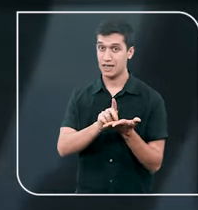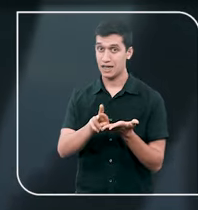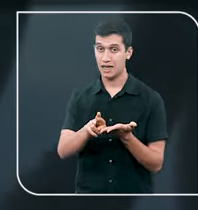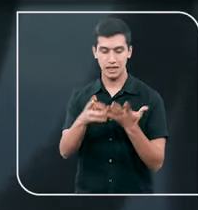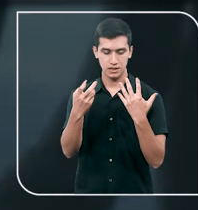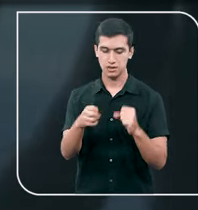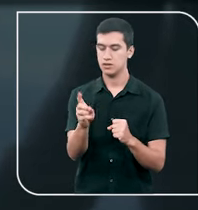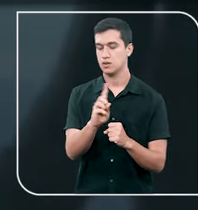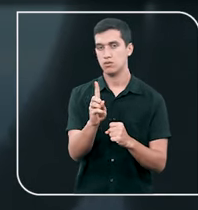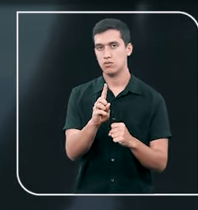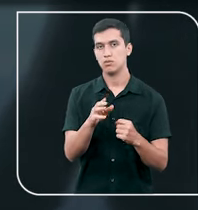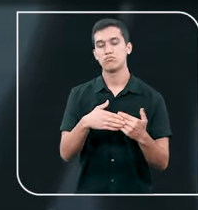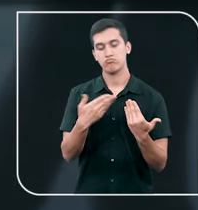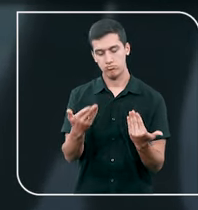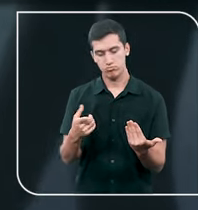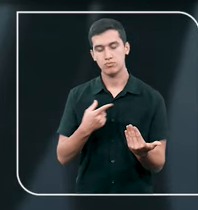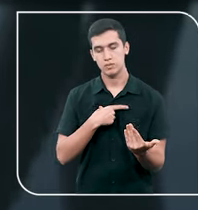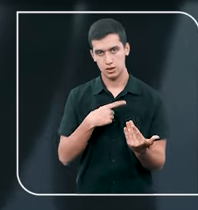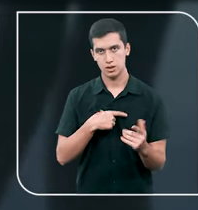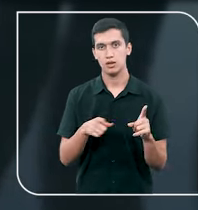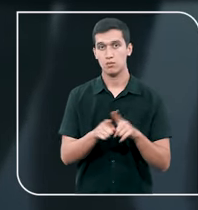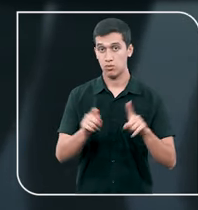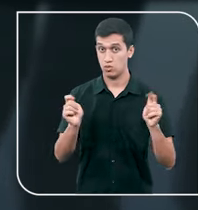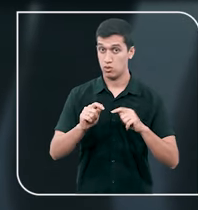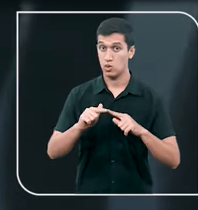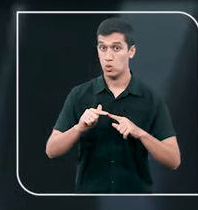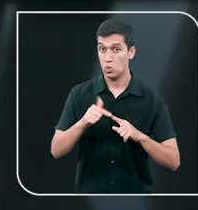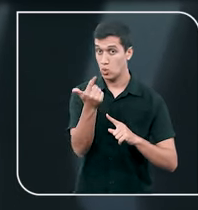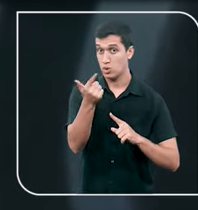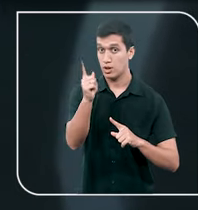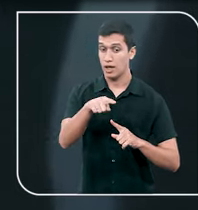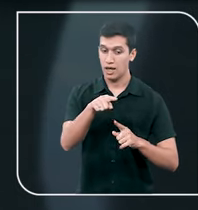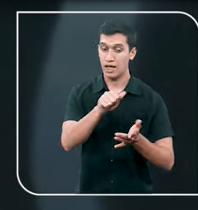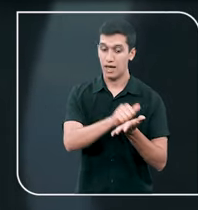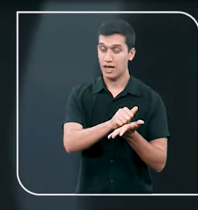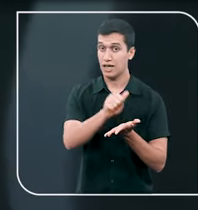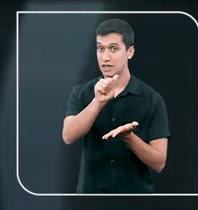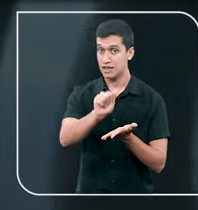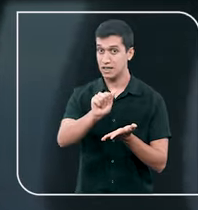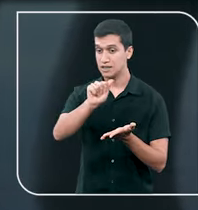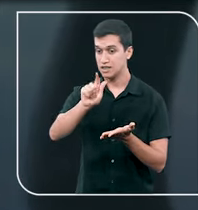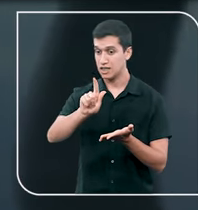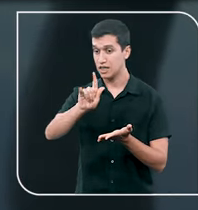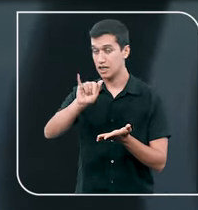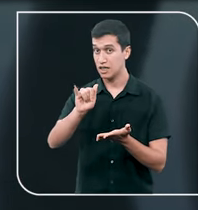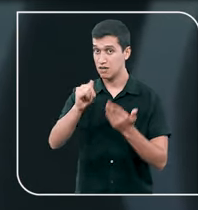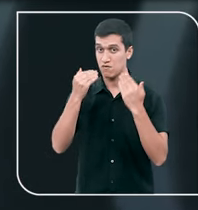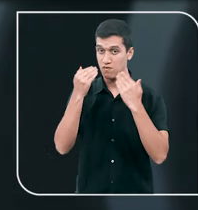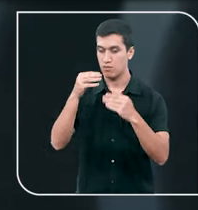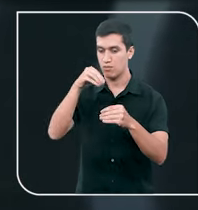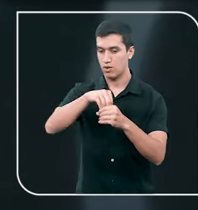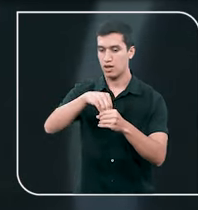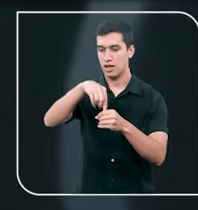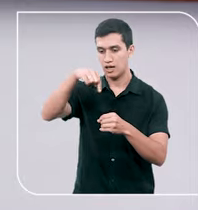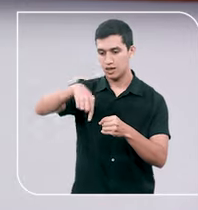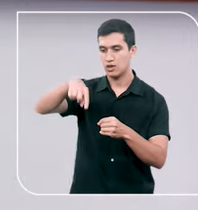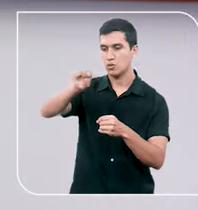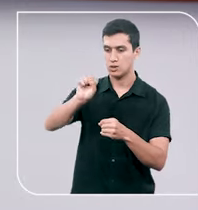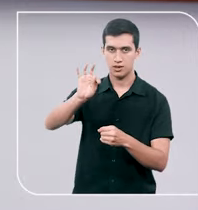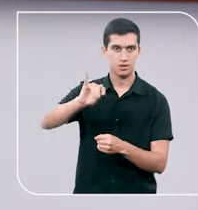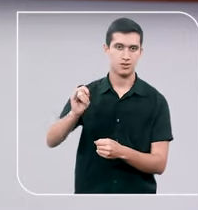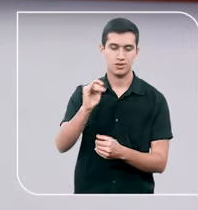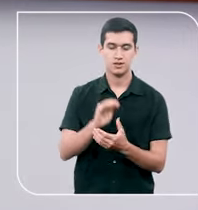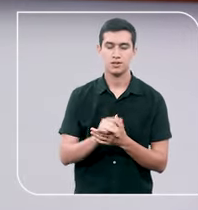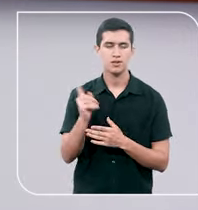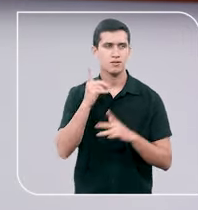for conhecido, ainda existe outra possibilidade. É o agravo interno interposto no STJ.